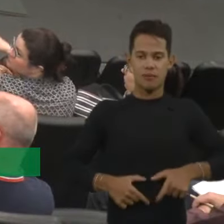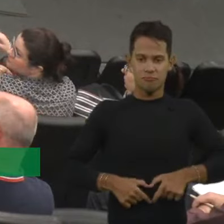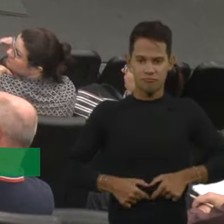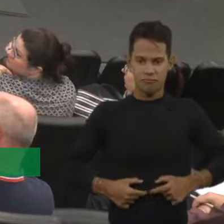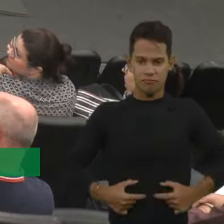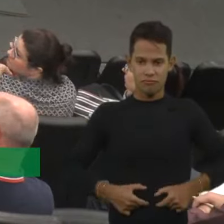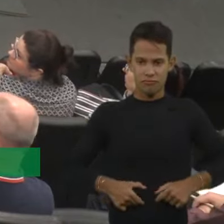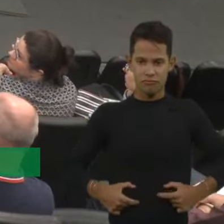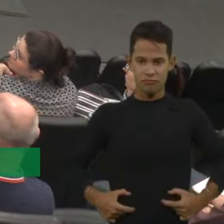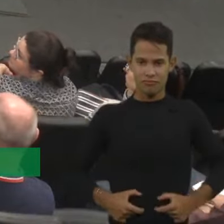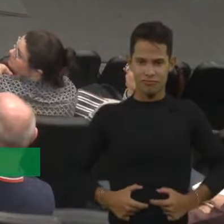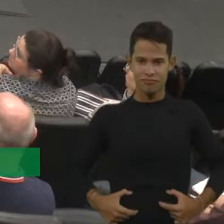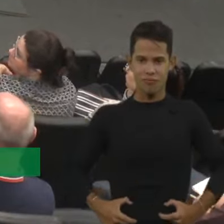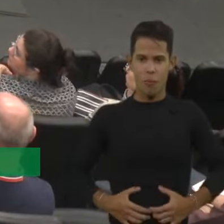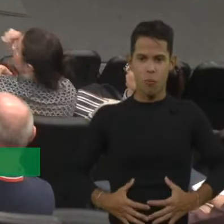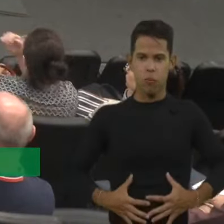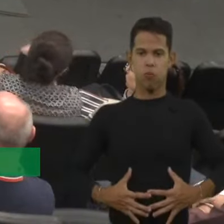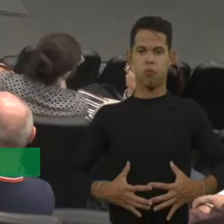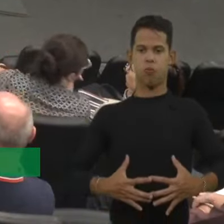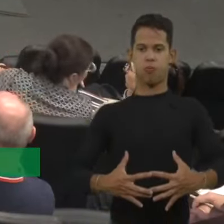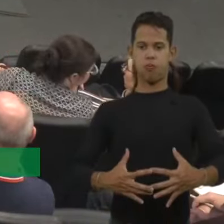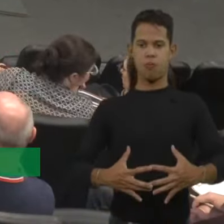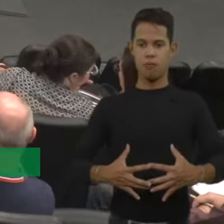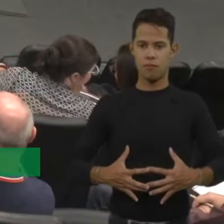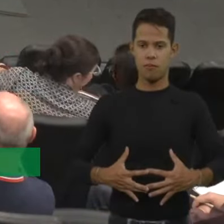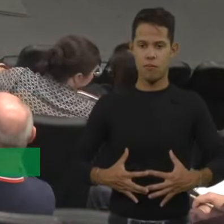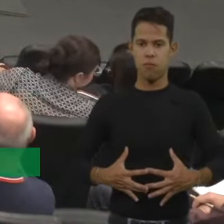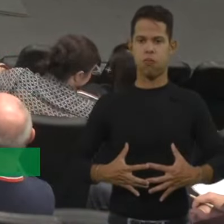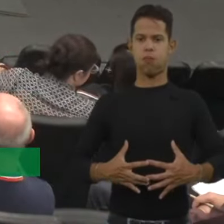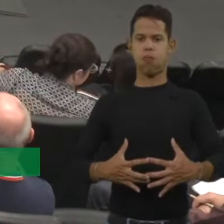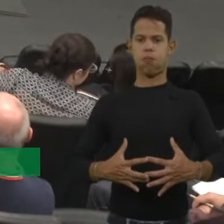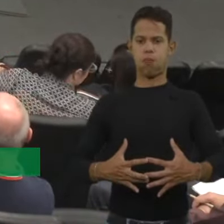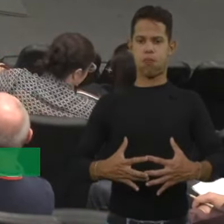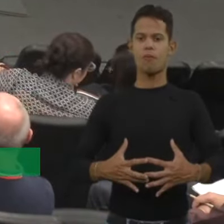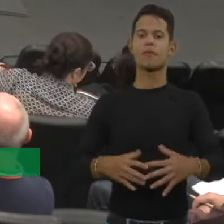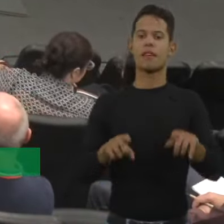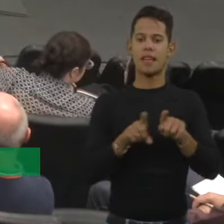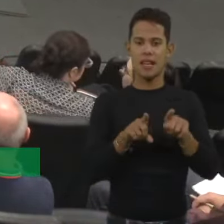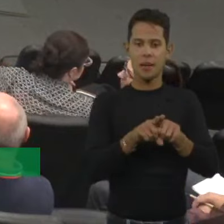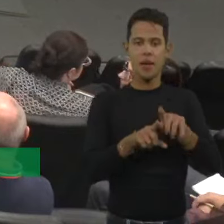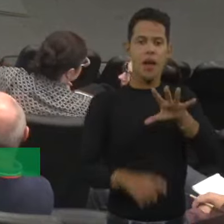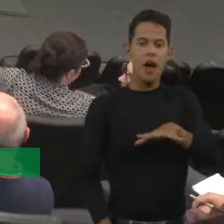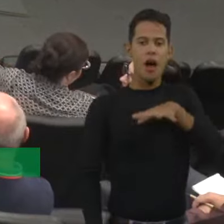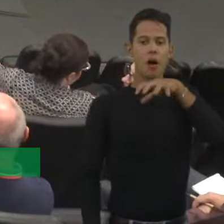a barriga, né, tubo digestório e as vias aéreas superiores.